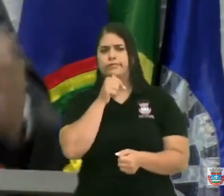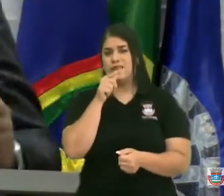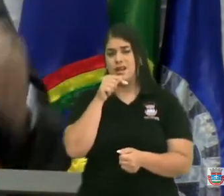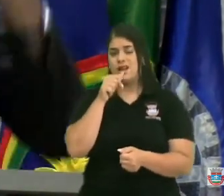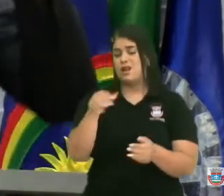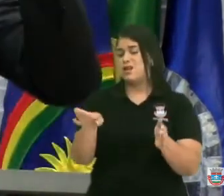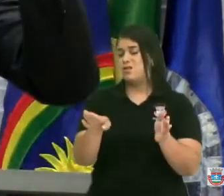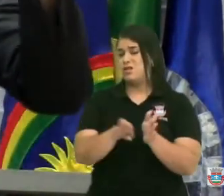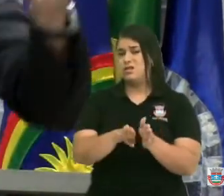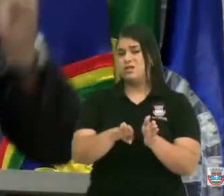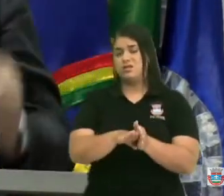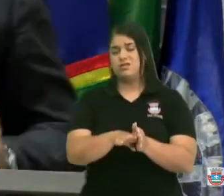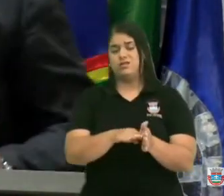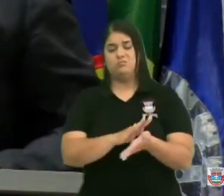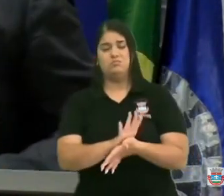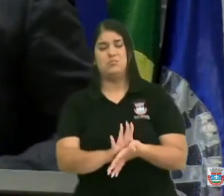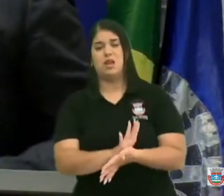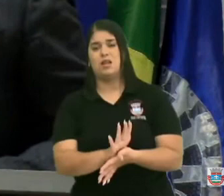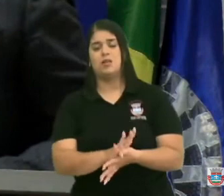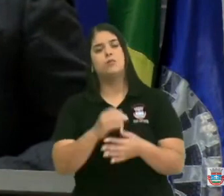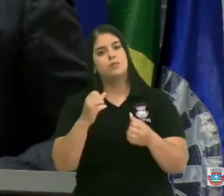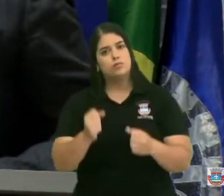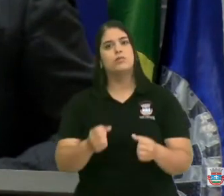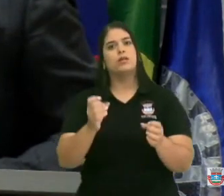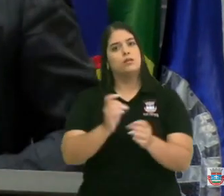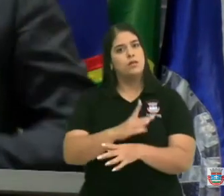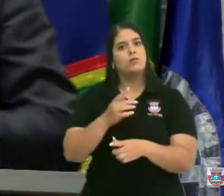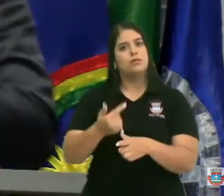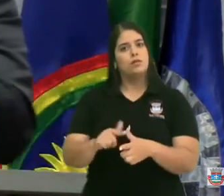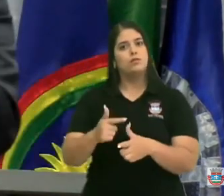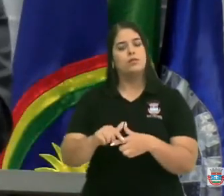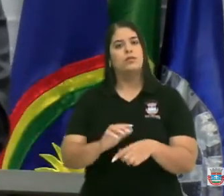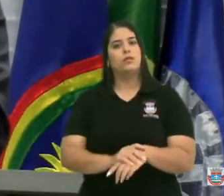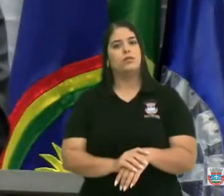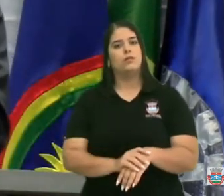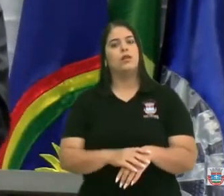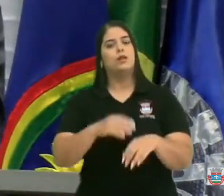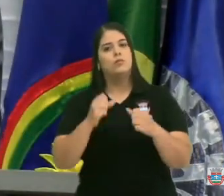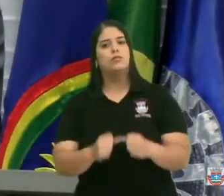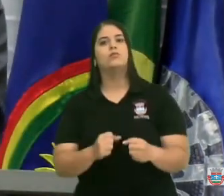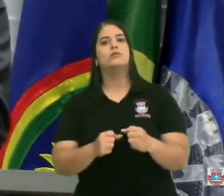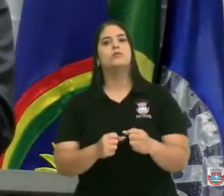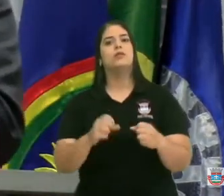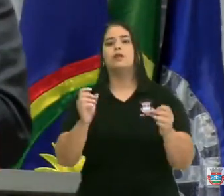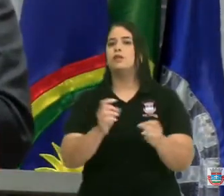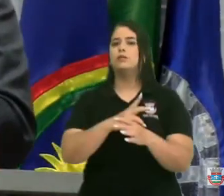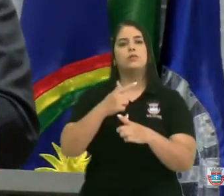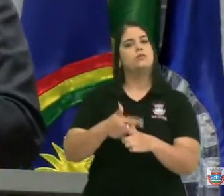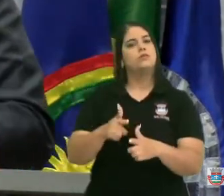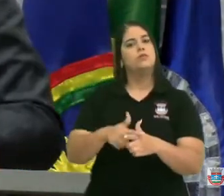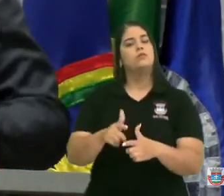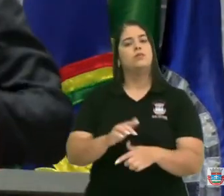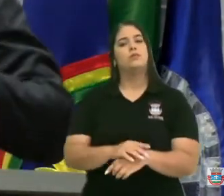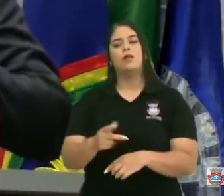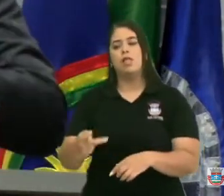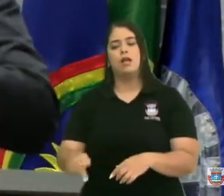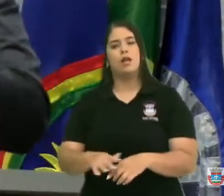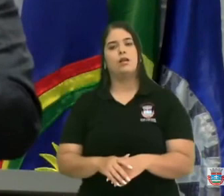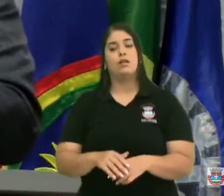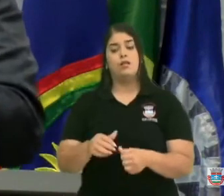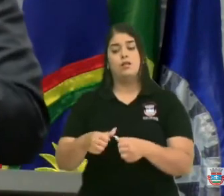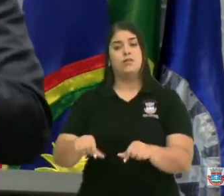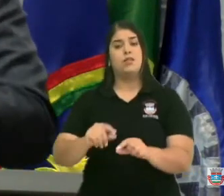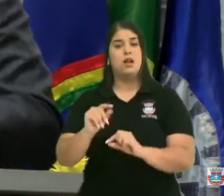Beneficiando quando podia resolver o problema, quando podia arrancar o dente pela raiz, ficavam só